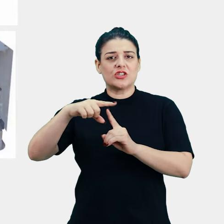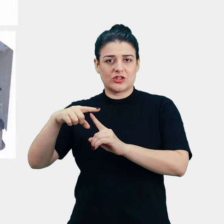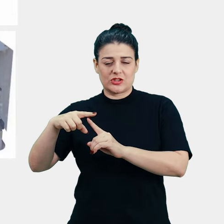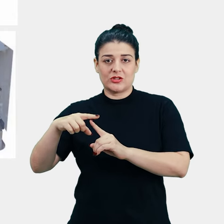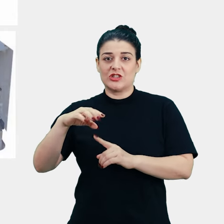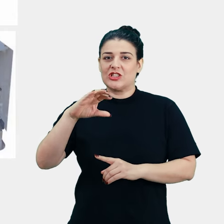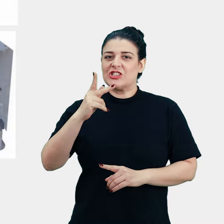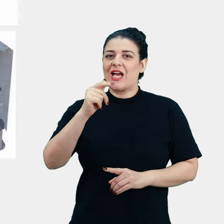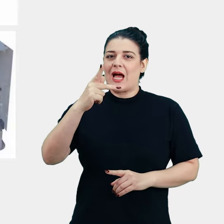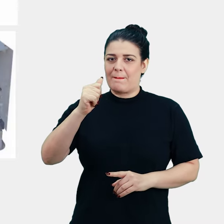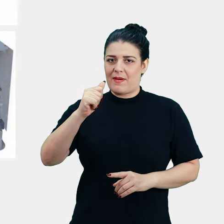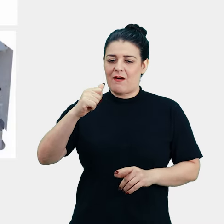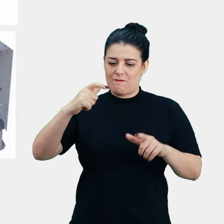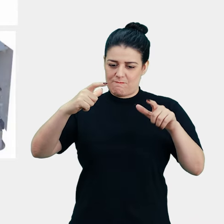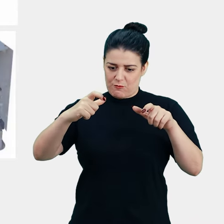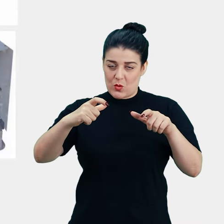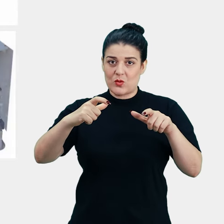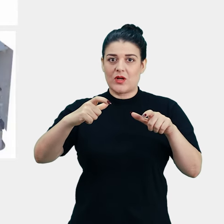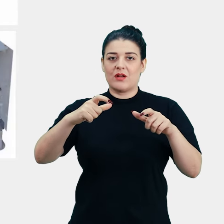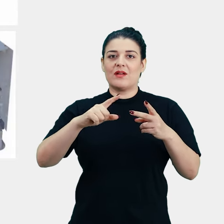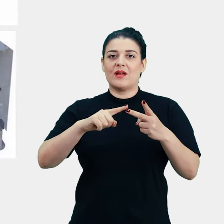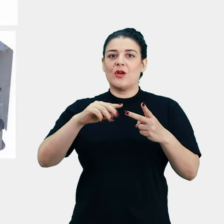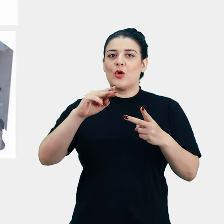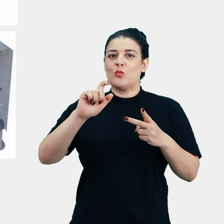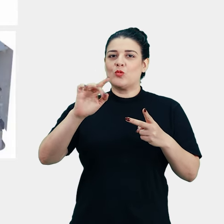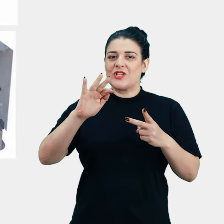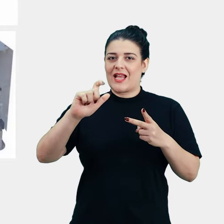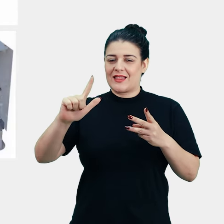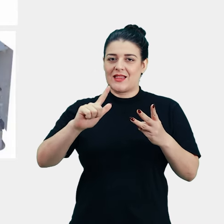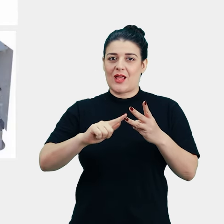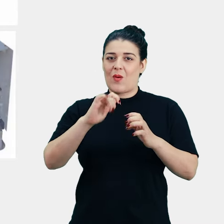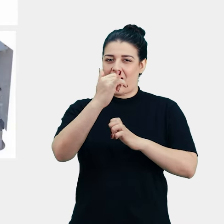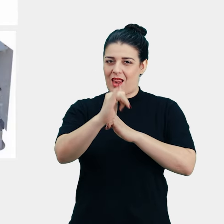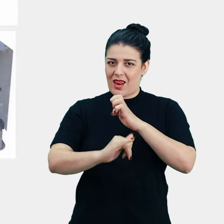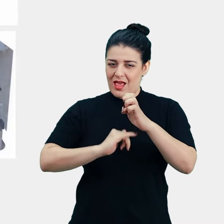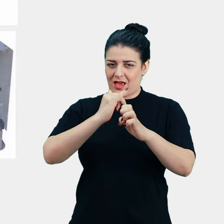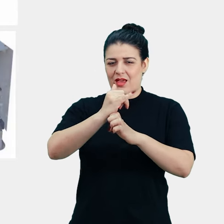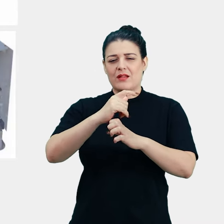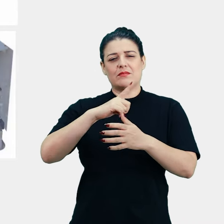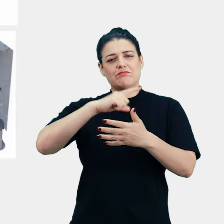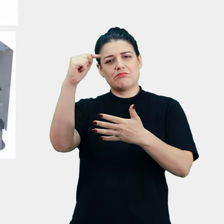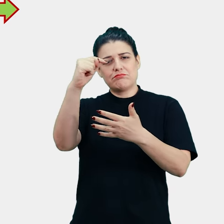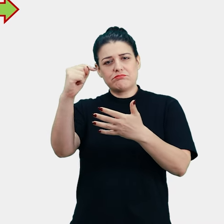Chapa fotográfica, detector multicanal, multiplicador de elétrons, gaiola de Faraday.